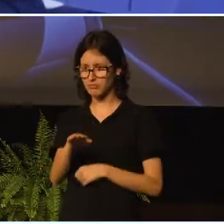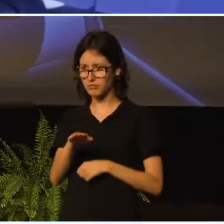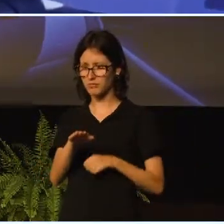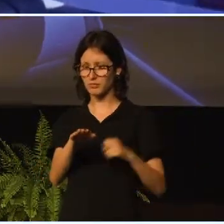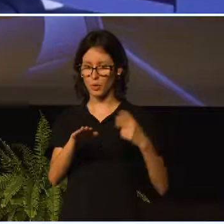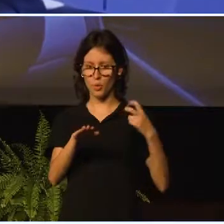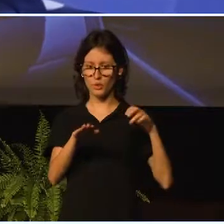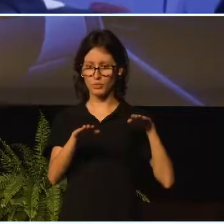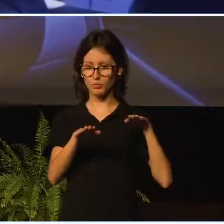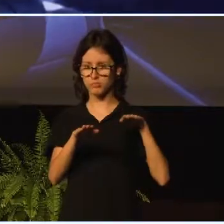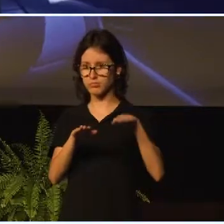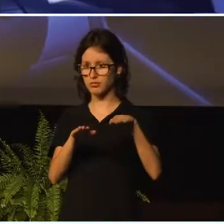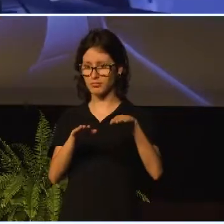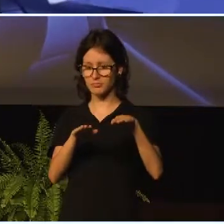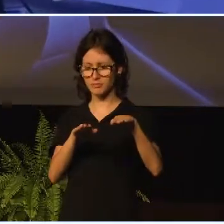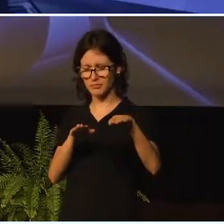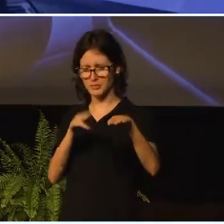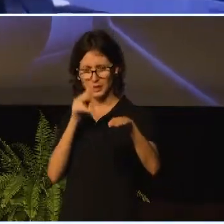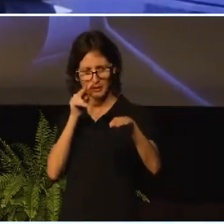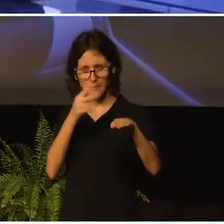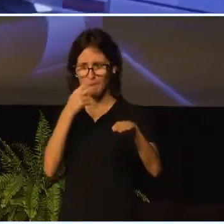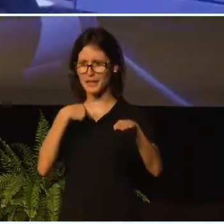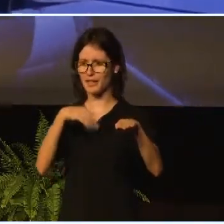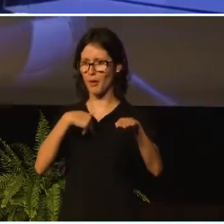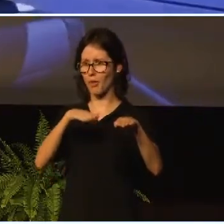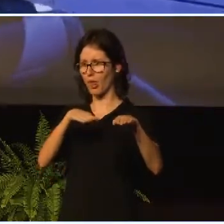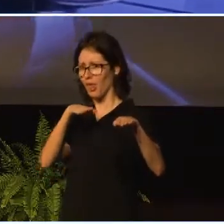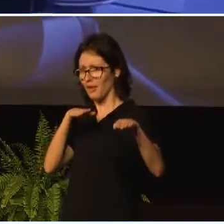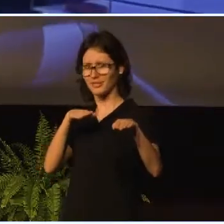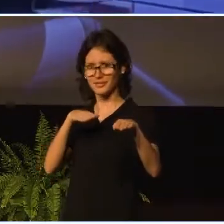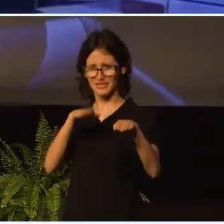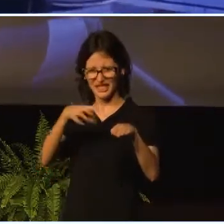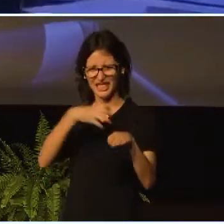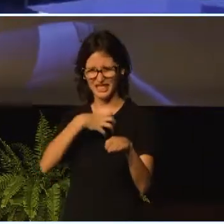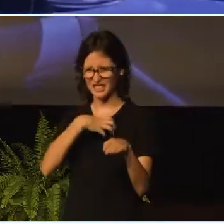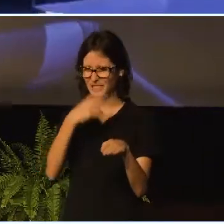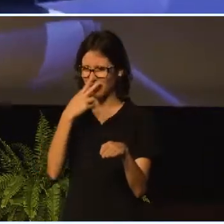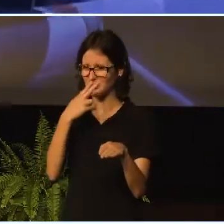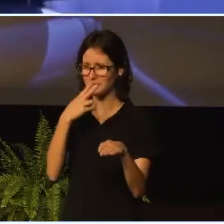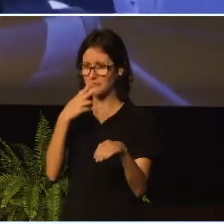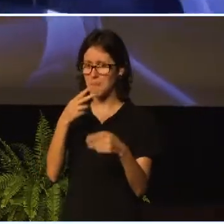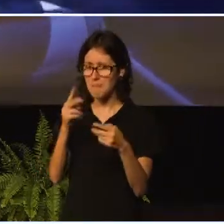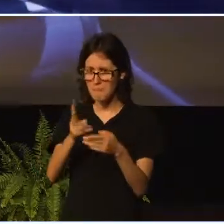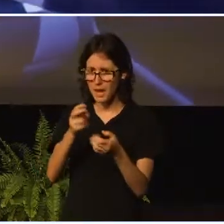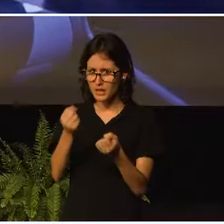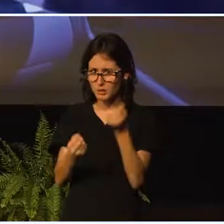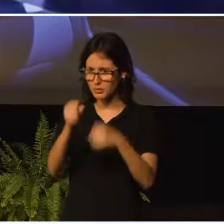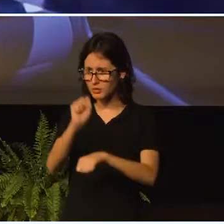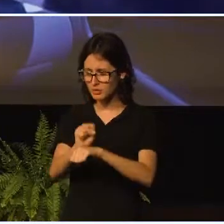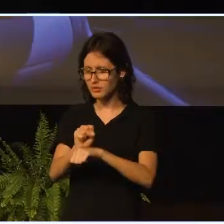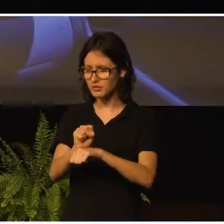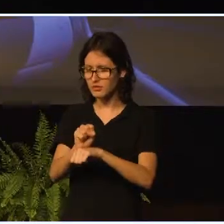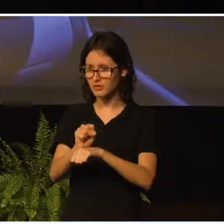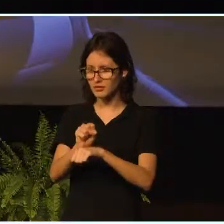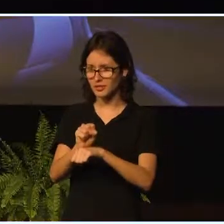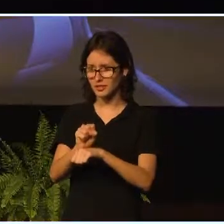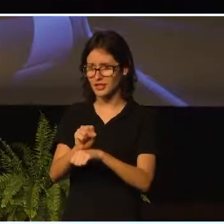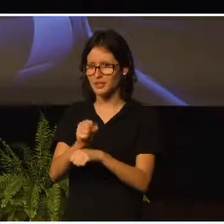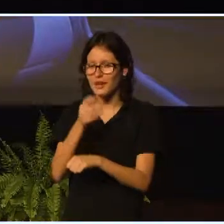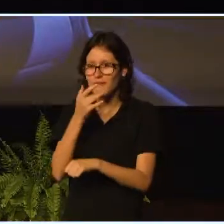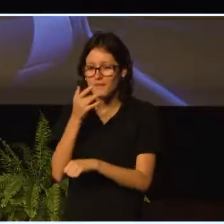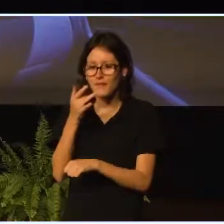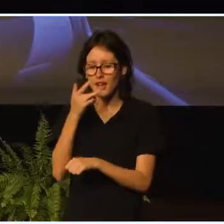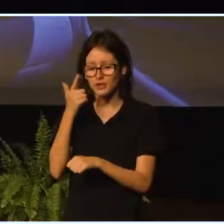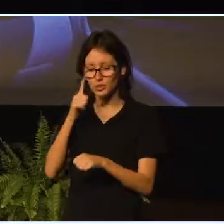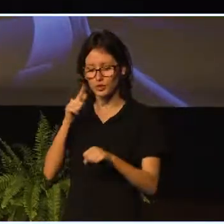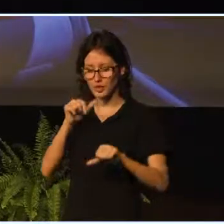O ônibus começa a andar para frente, você tem a sensação que está indo para trás. Todo mundo já sentiu isso? Então, é muito fácil